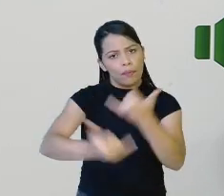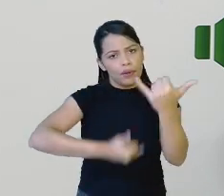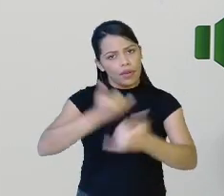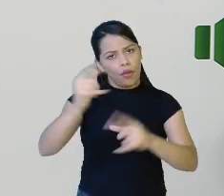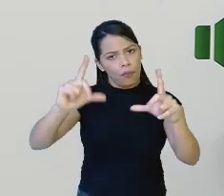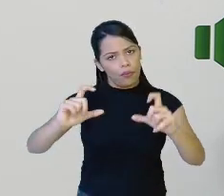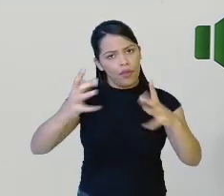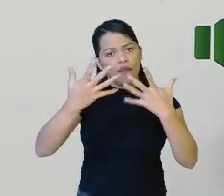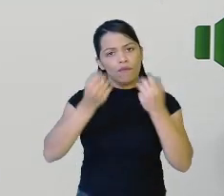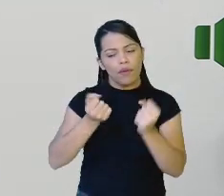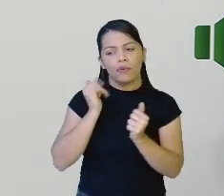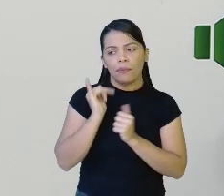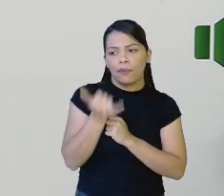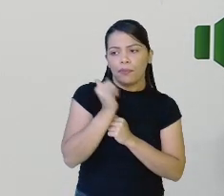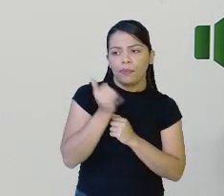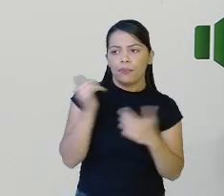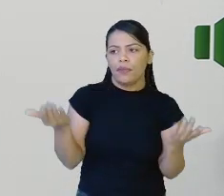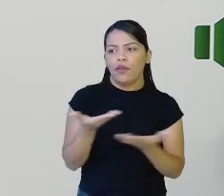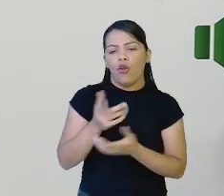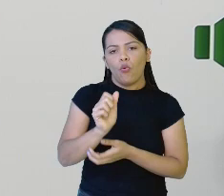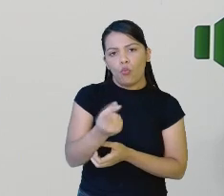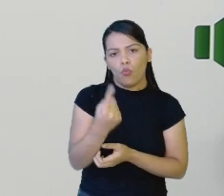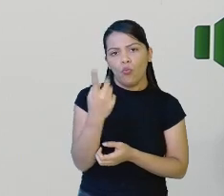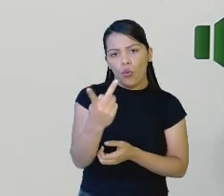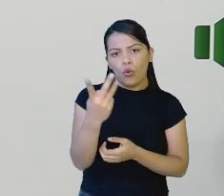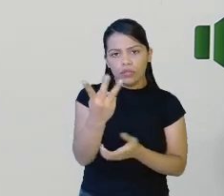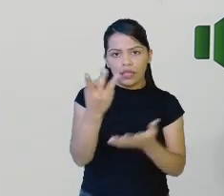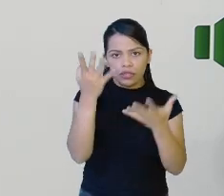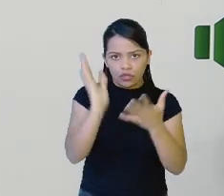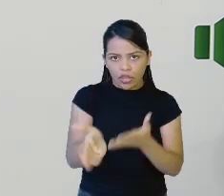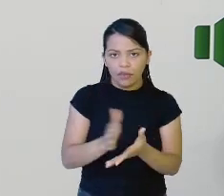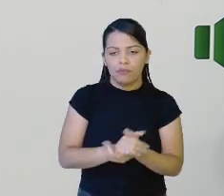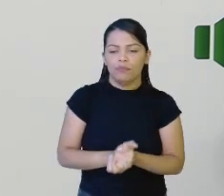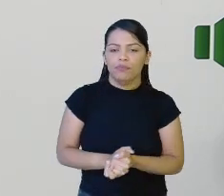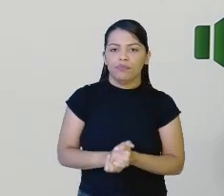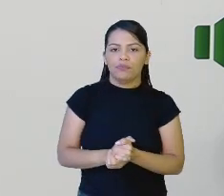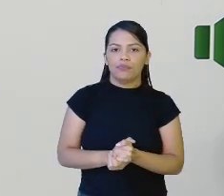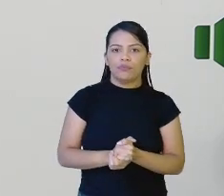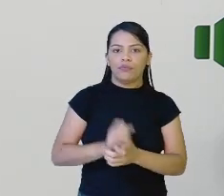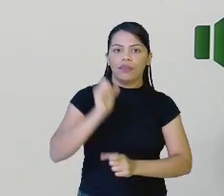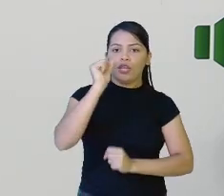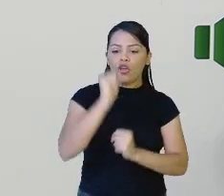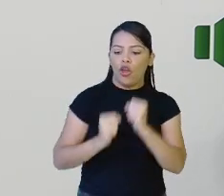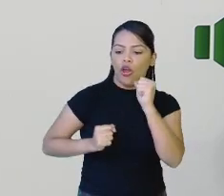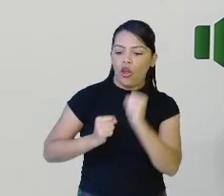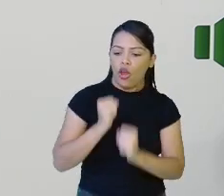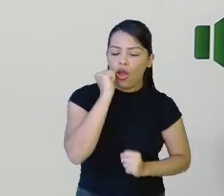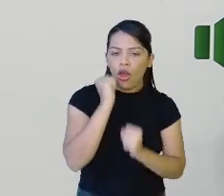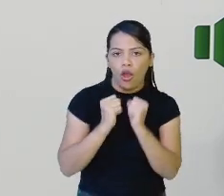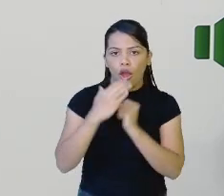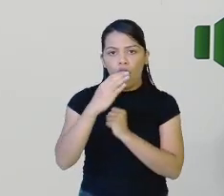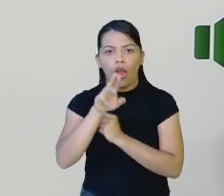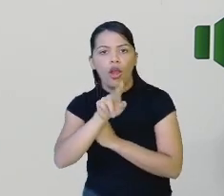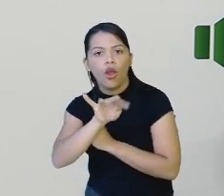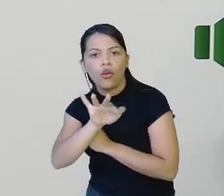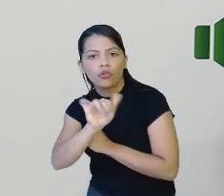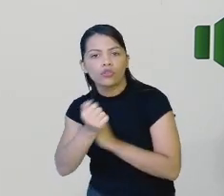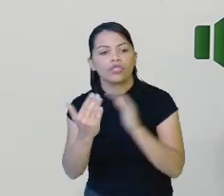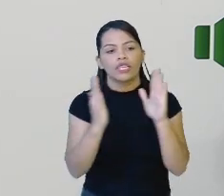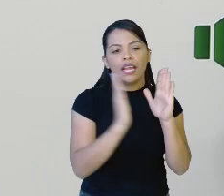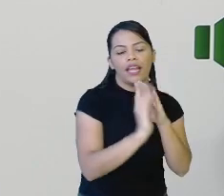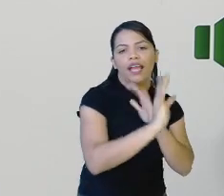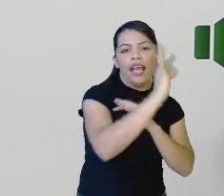vamos recitar essas parlendas. 1, 2, 3. Corre cutia na casa da